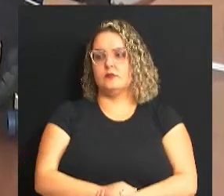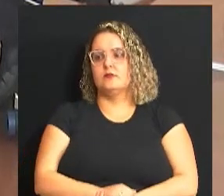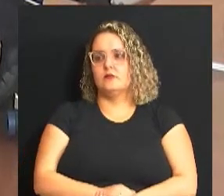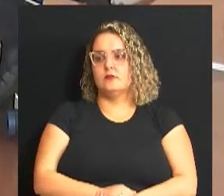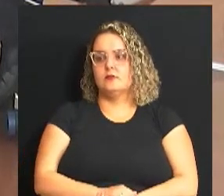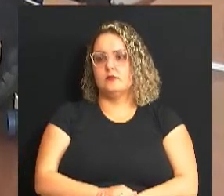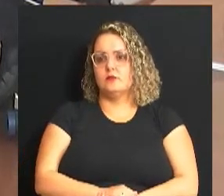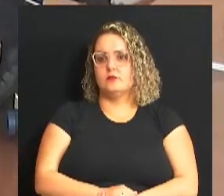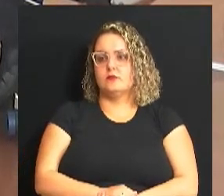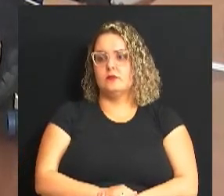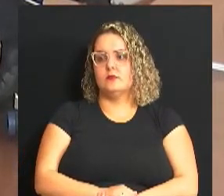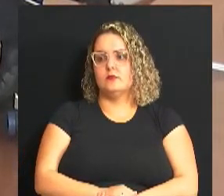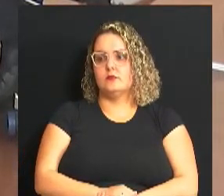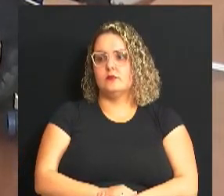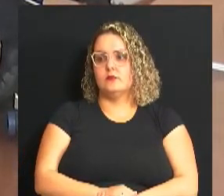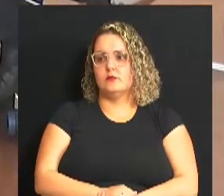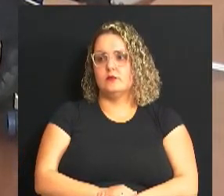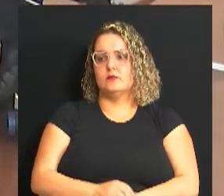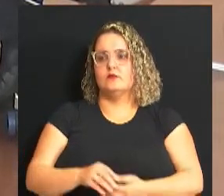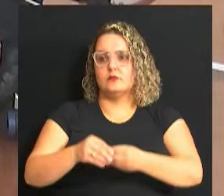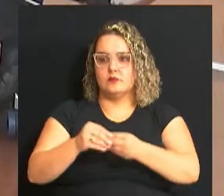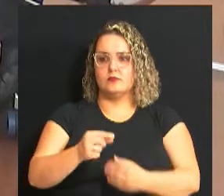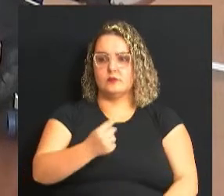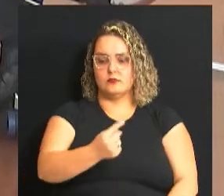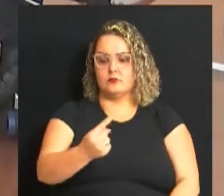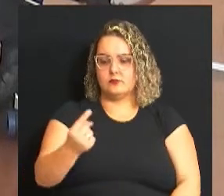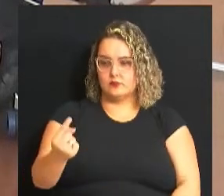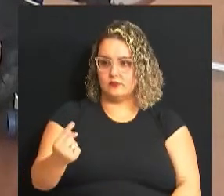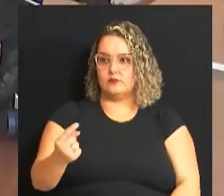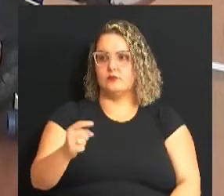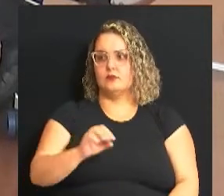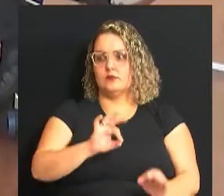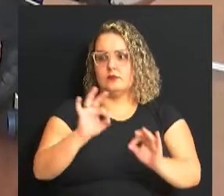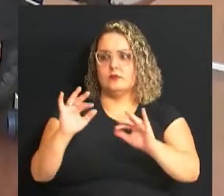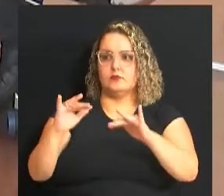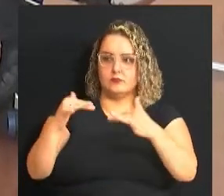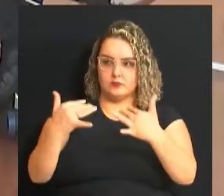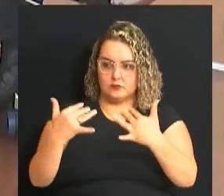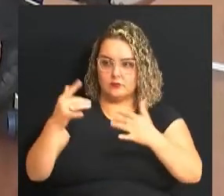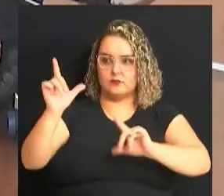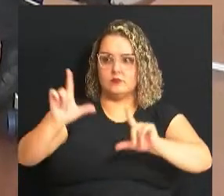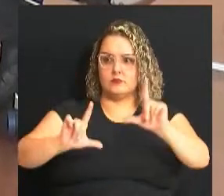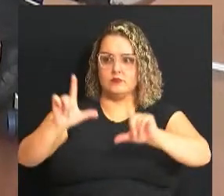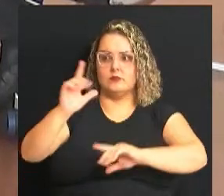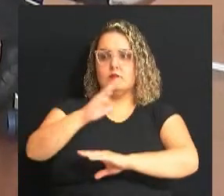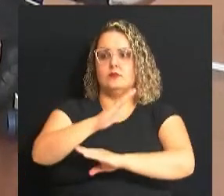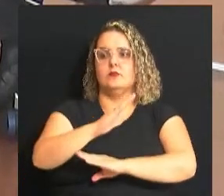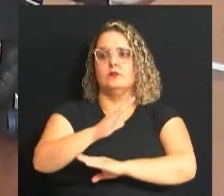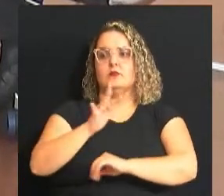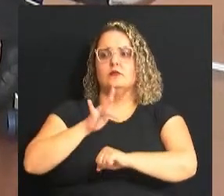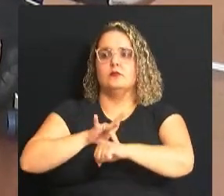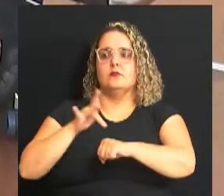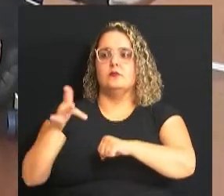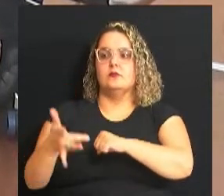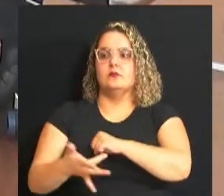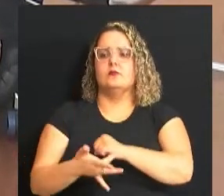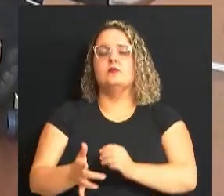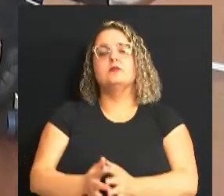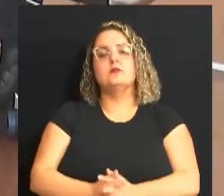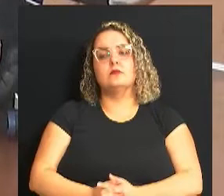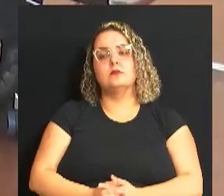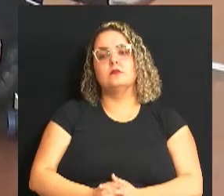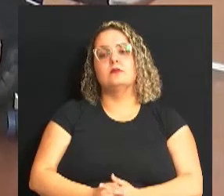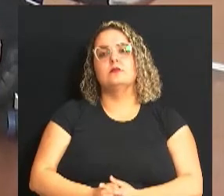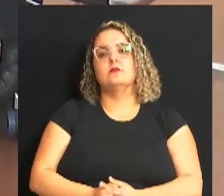e cumprimentar cada um daqueles que nos segue aqui pela TV Câmara e pelas redes sociais.